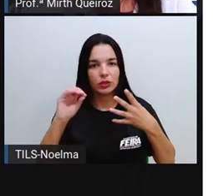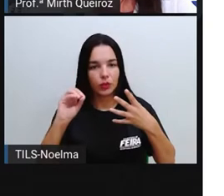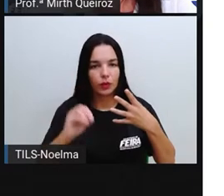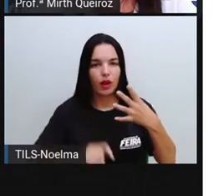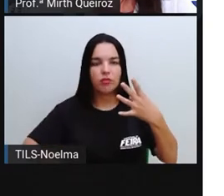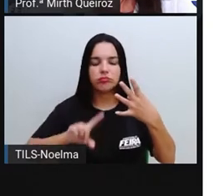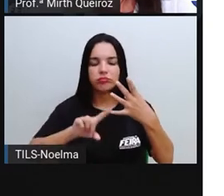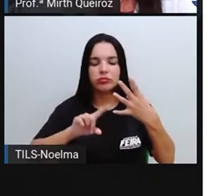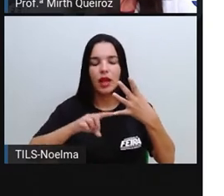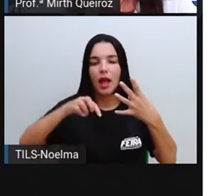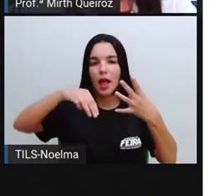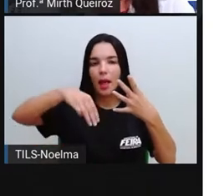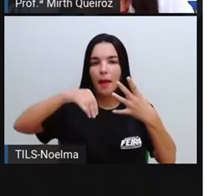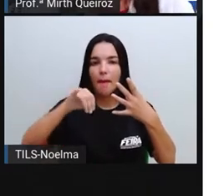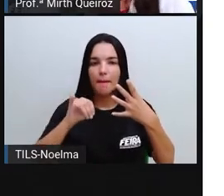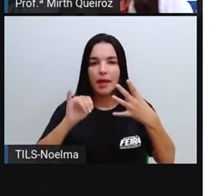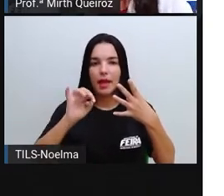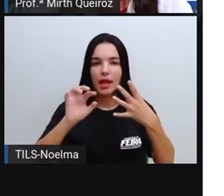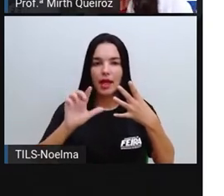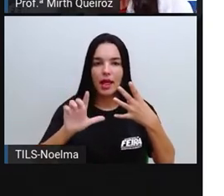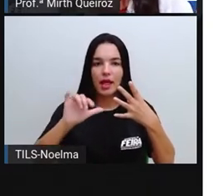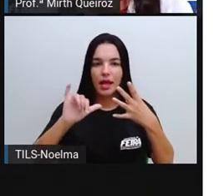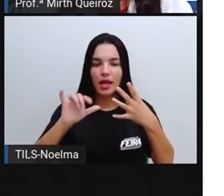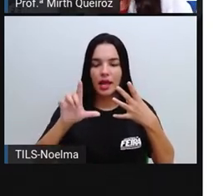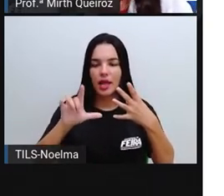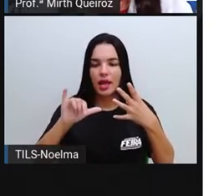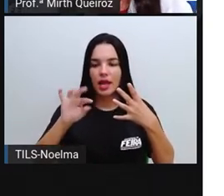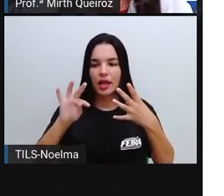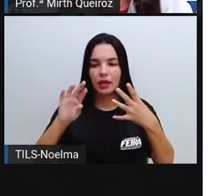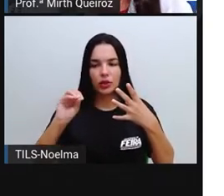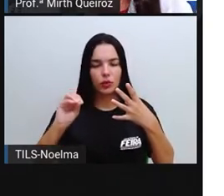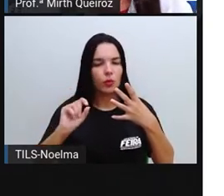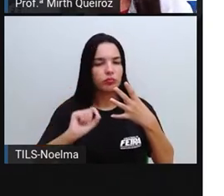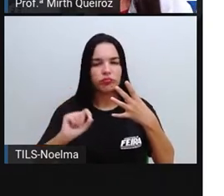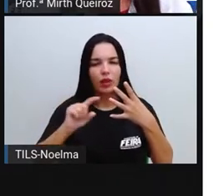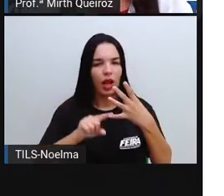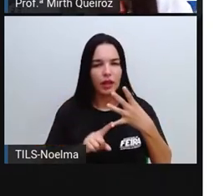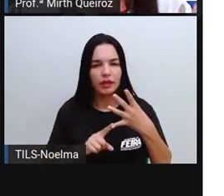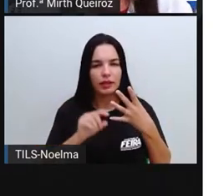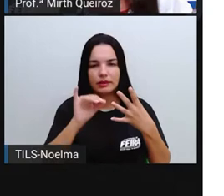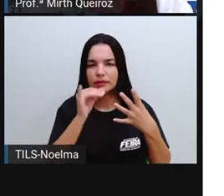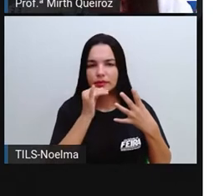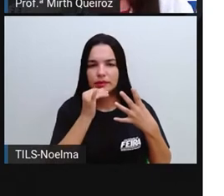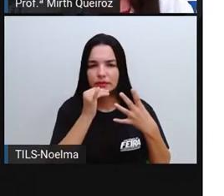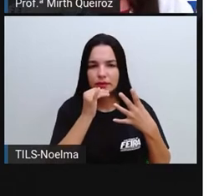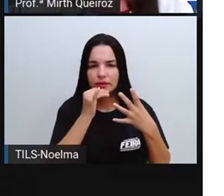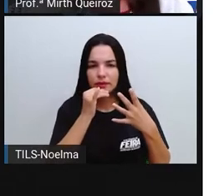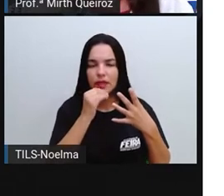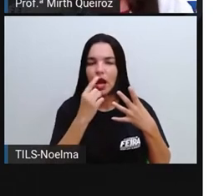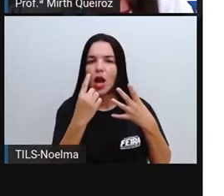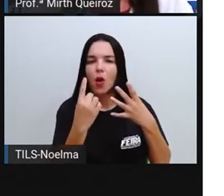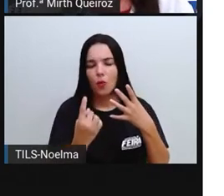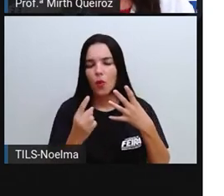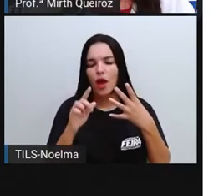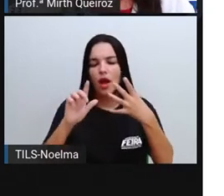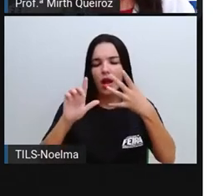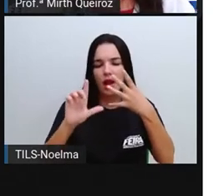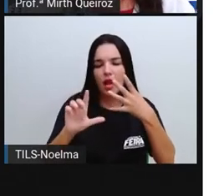exemplo, se eu tenho 1.000 litros. 1.000 litros, não, 1 litro,